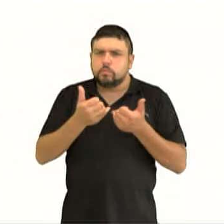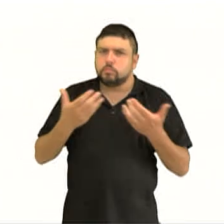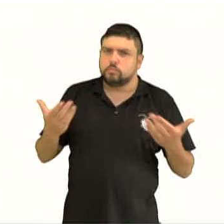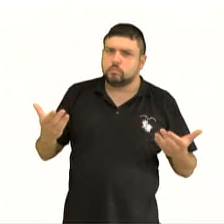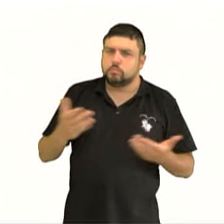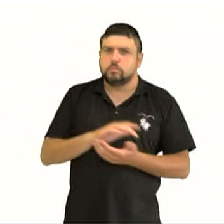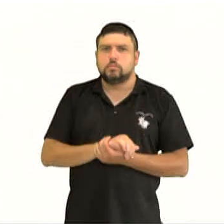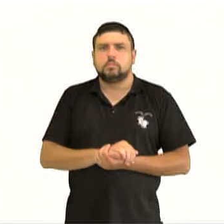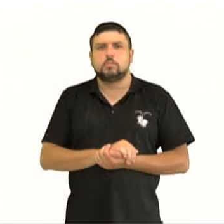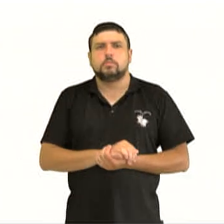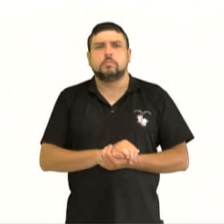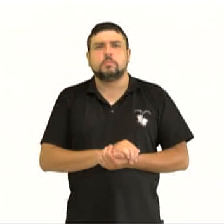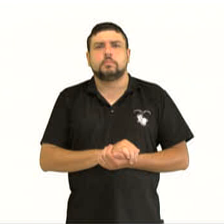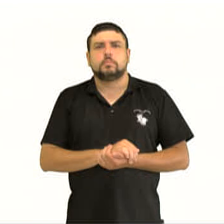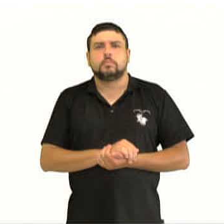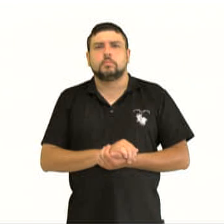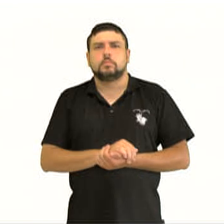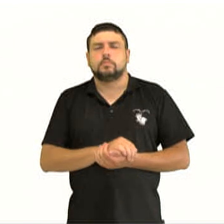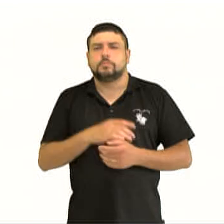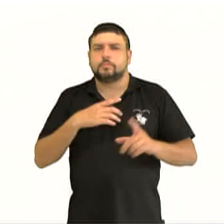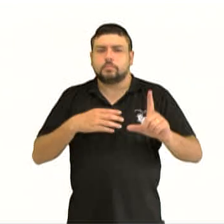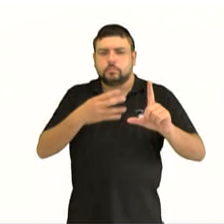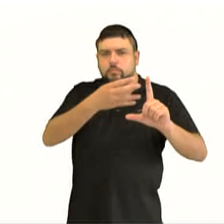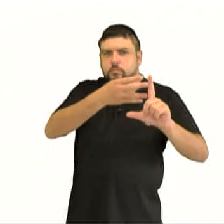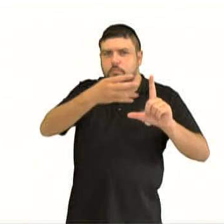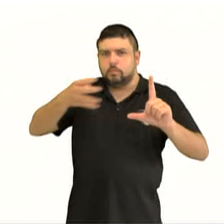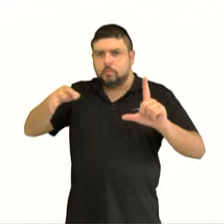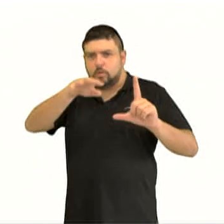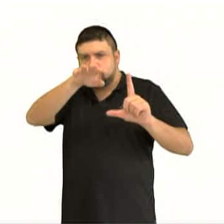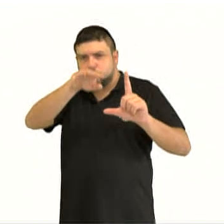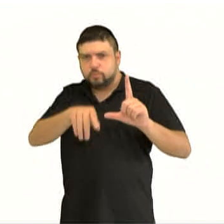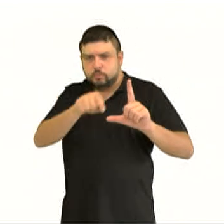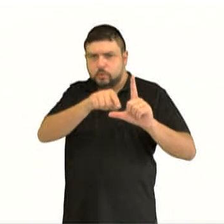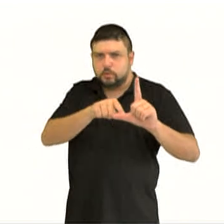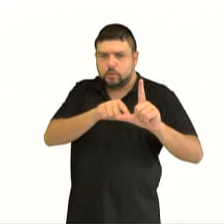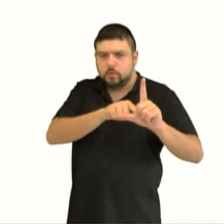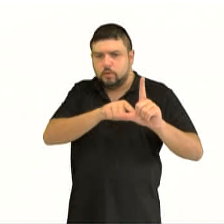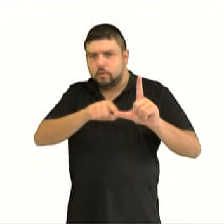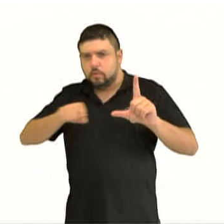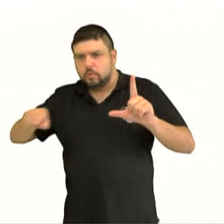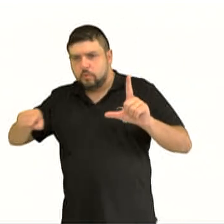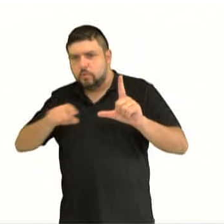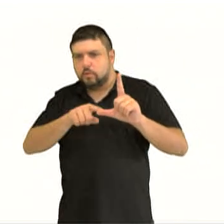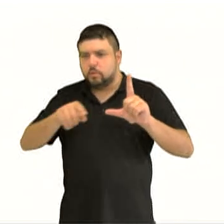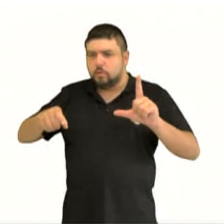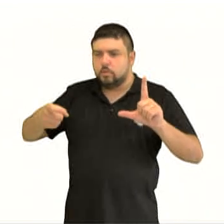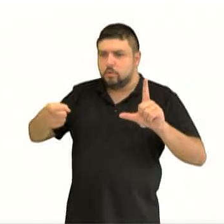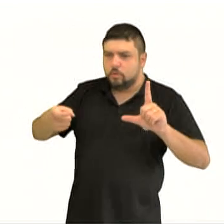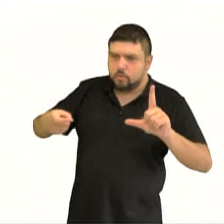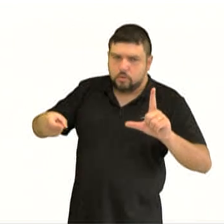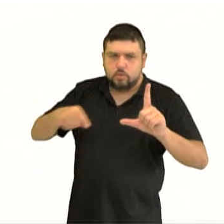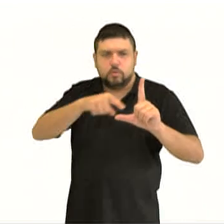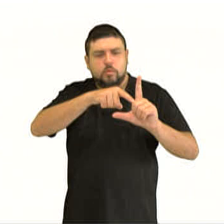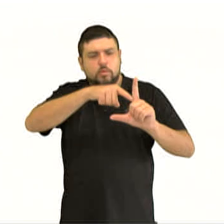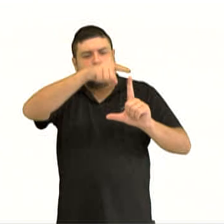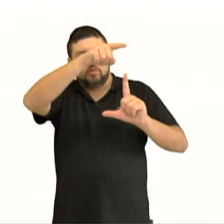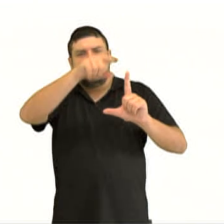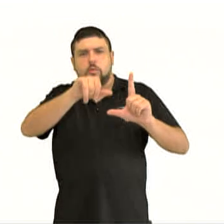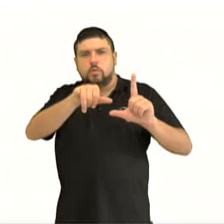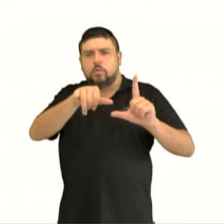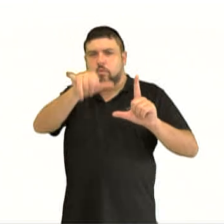plano cartesiano, né, o plano ali de eixos ortogonais, eixo x e y, que